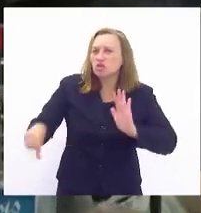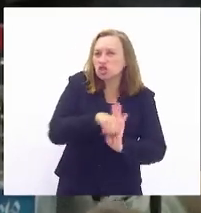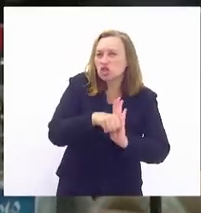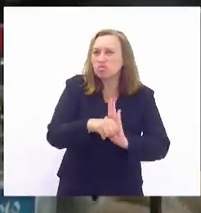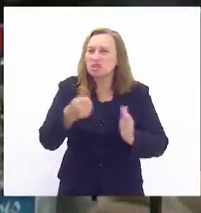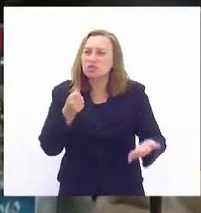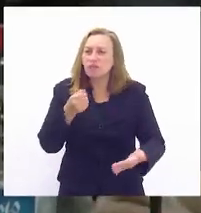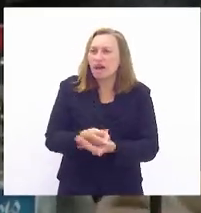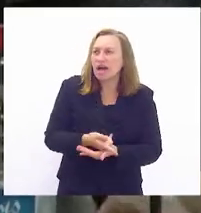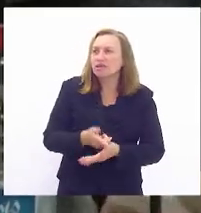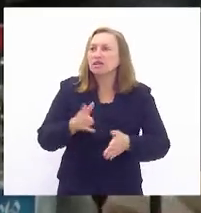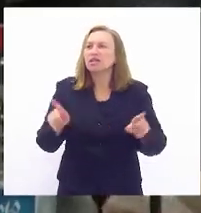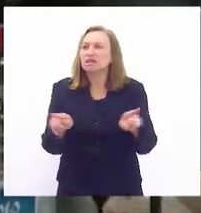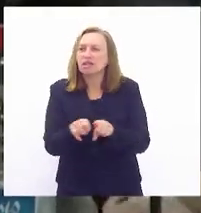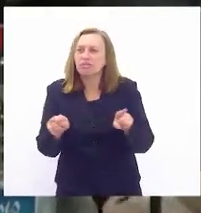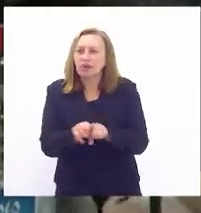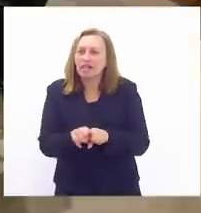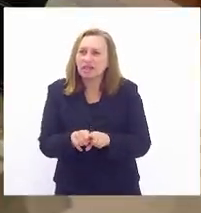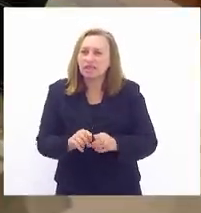fim,